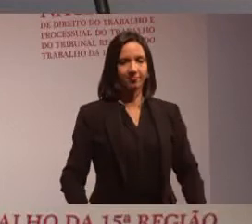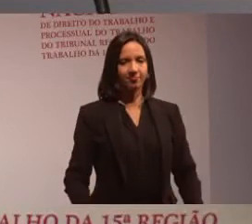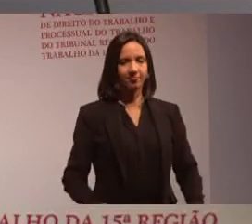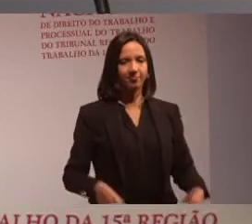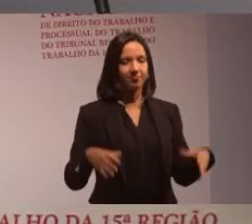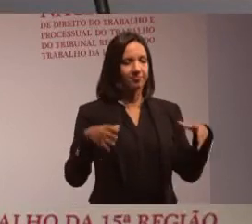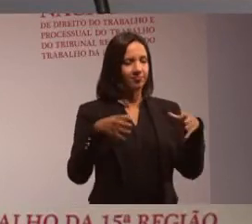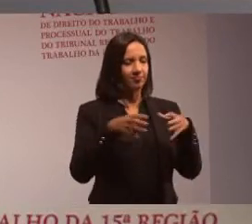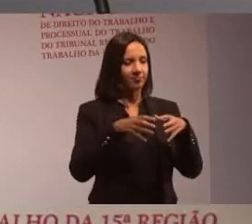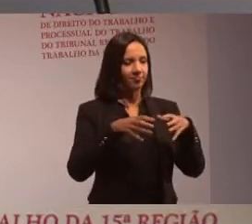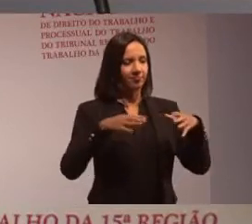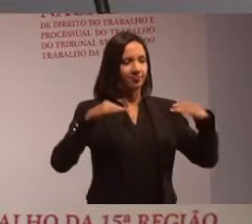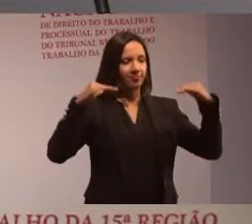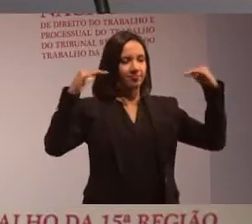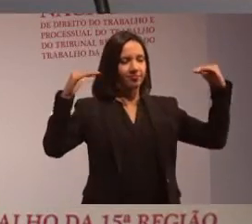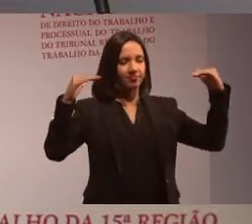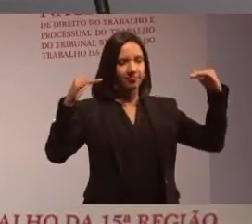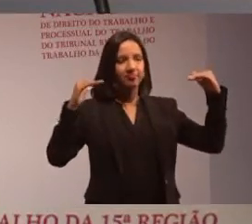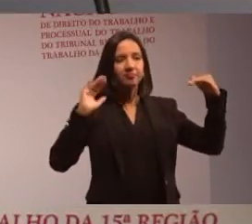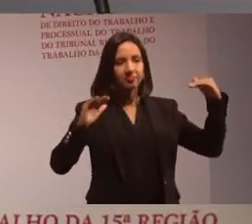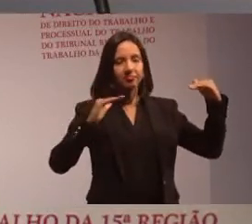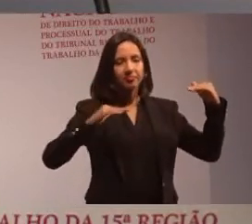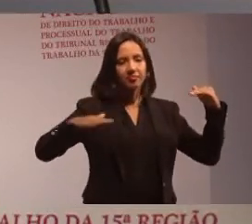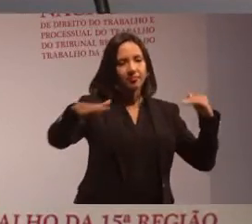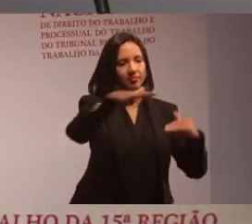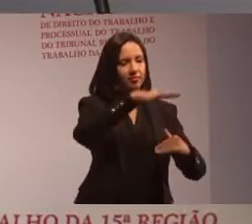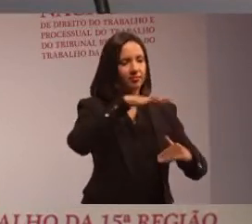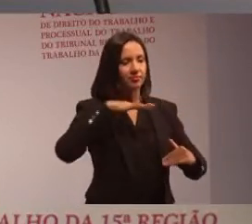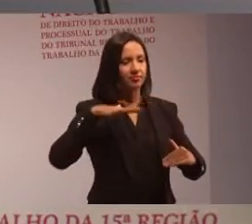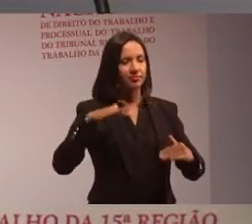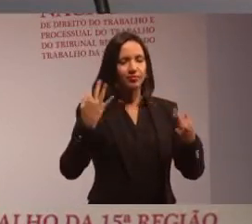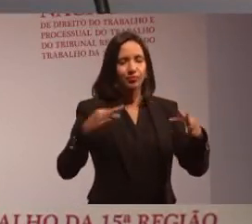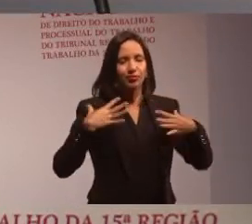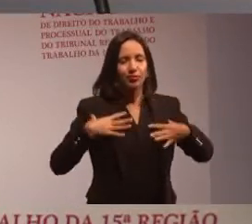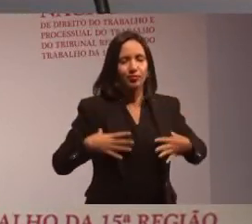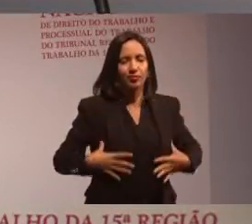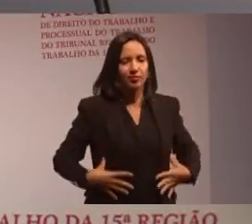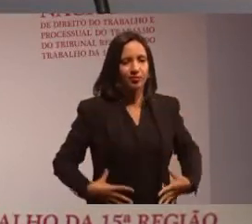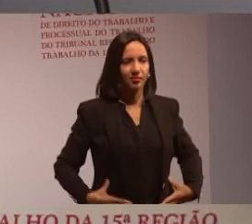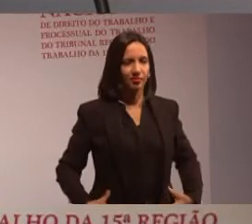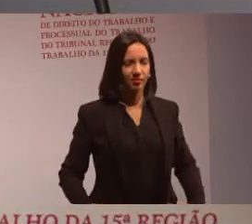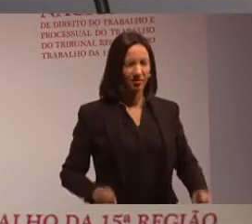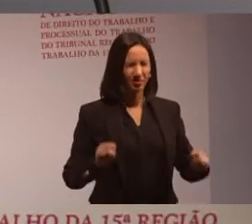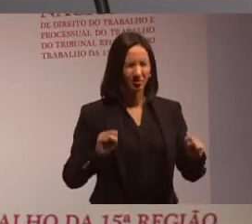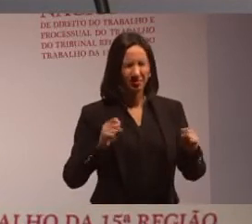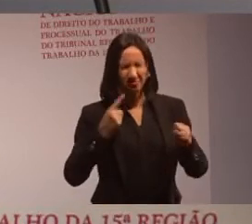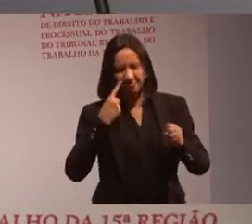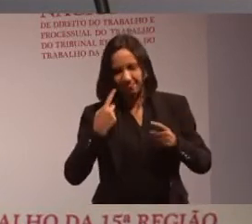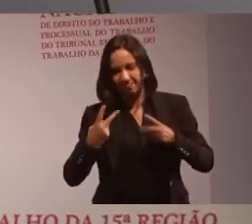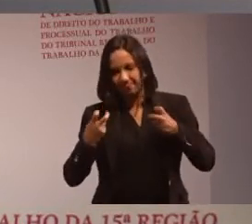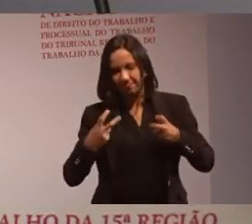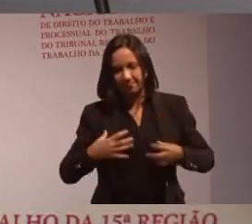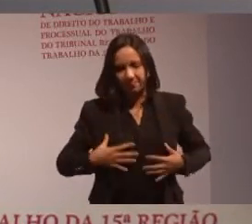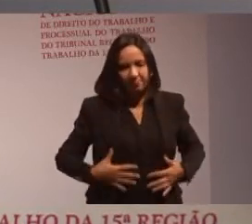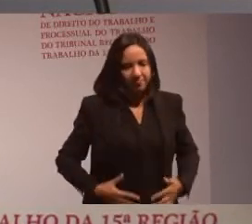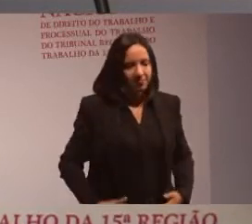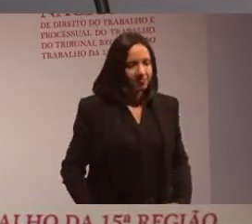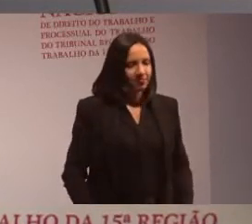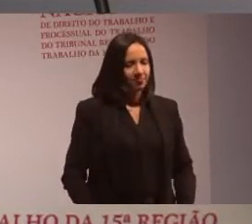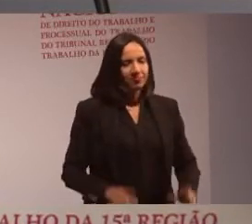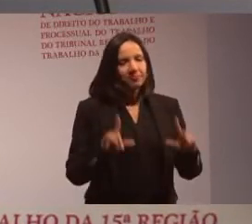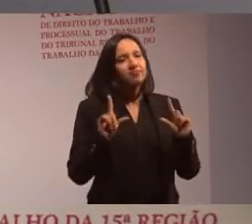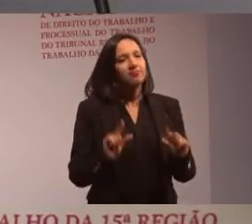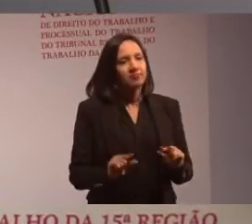muito alta, mas como estigma da dor muscular, a dor que a gente pode medir, né, é muito